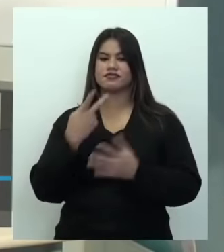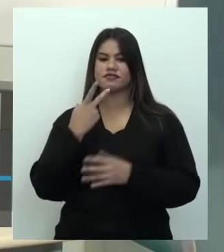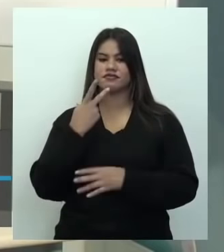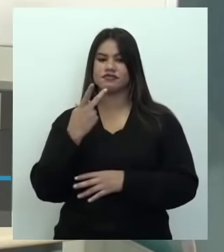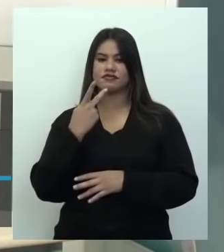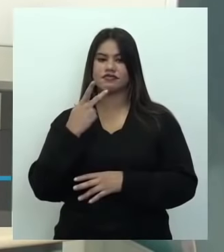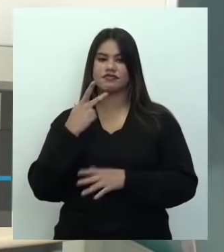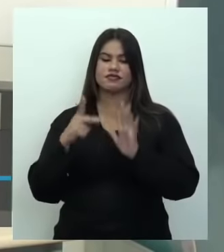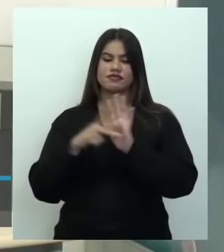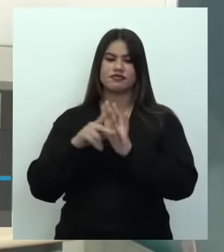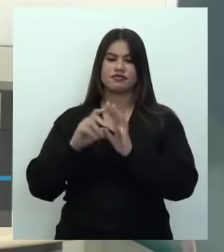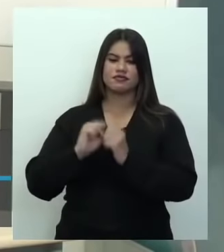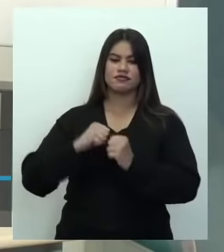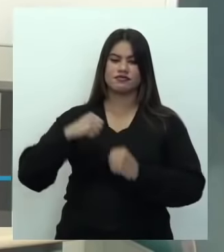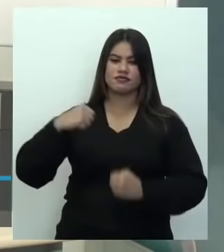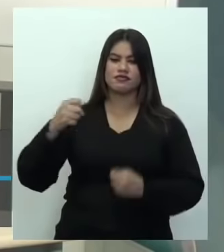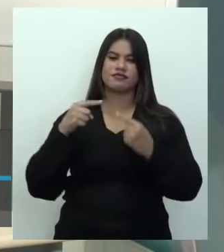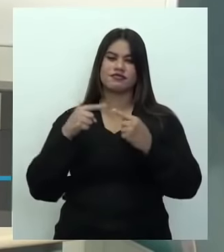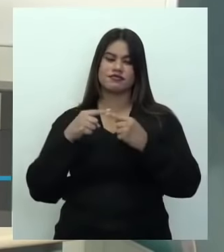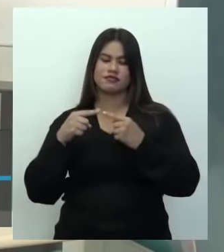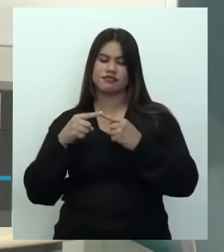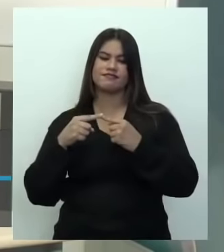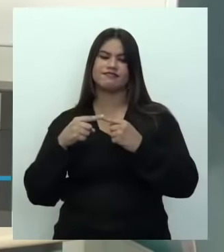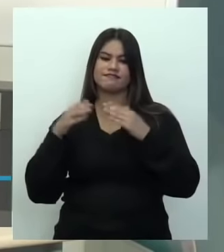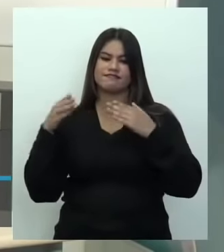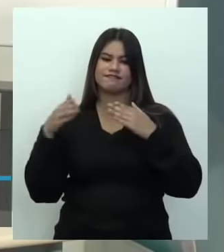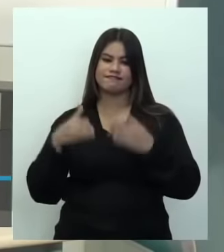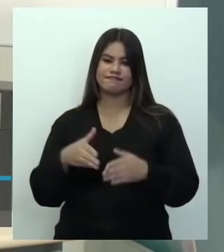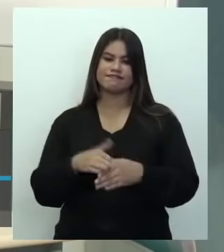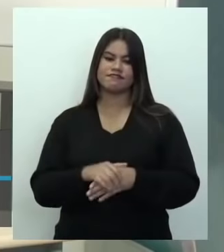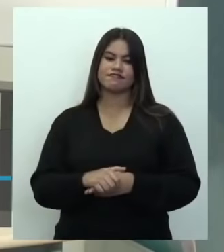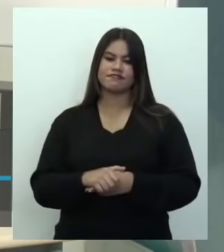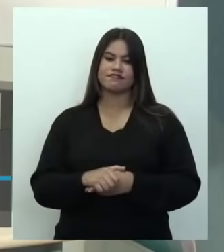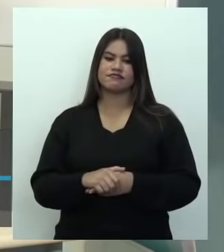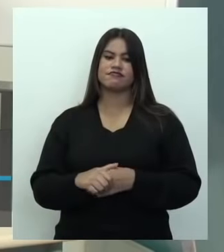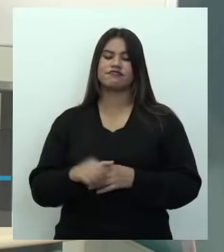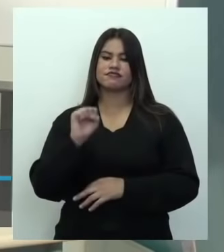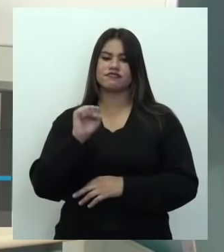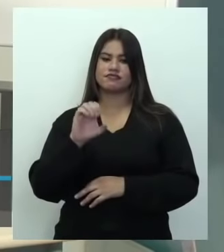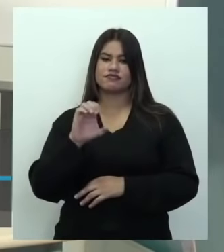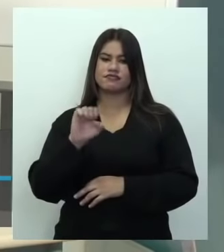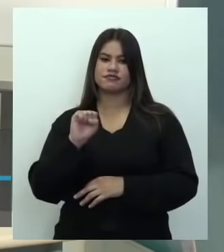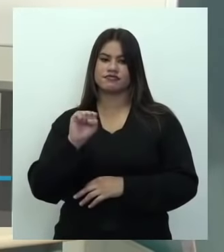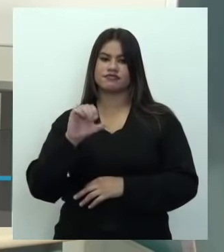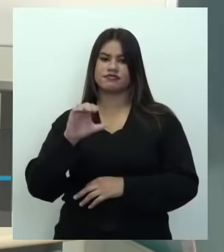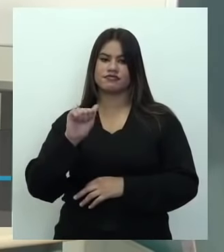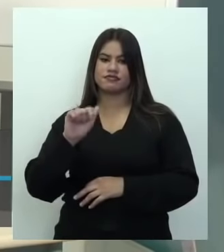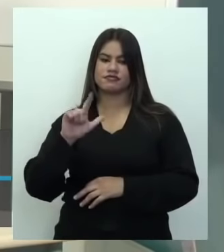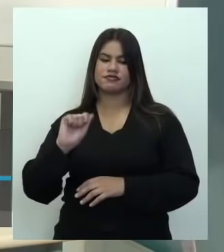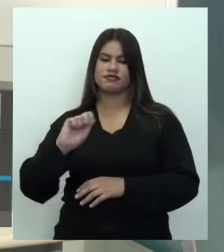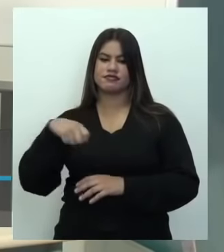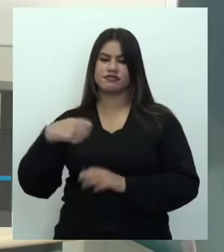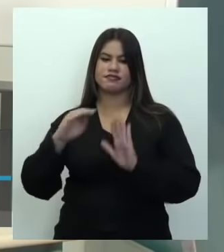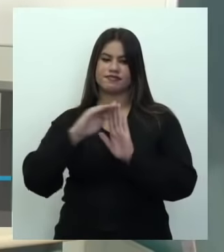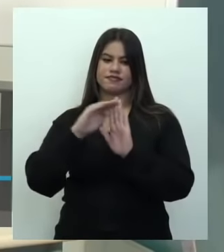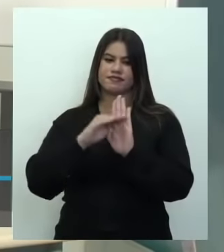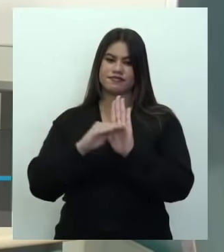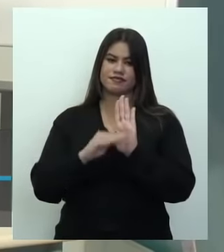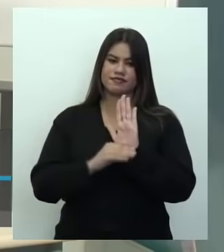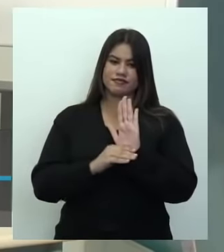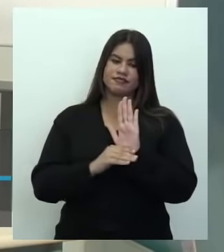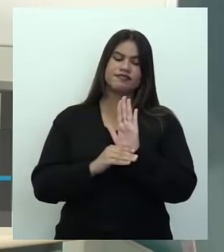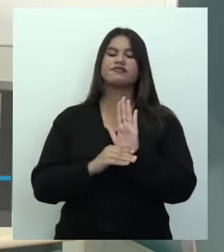vamos trabalhar especificamente com essa questão. O que é a escala? Se existe mais de uma forma de representação,